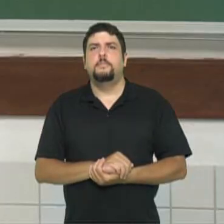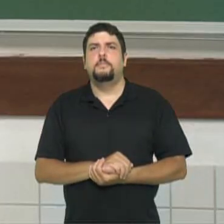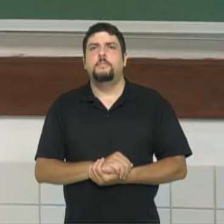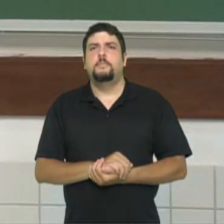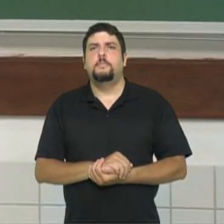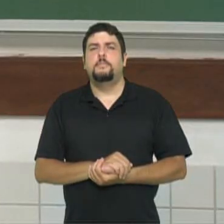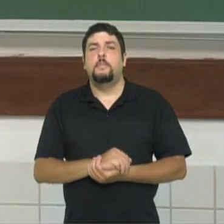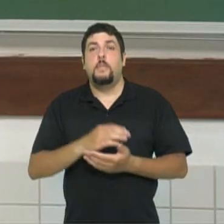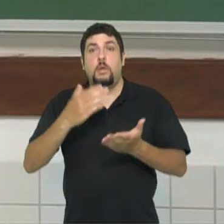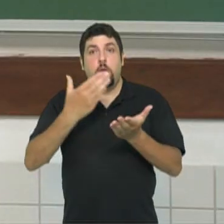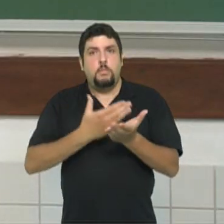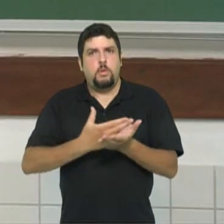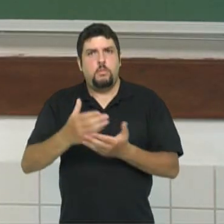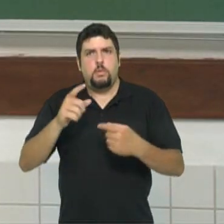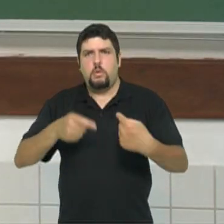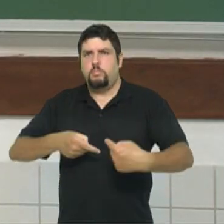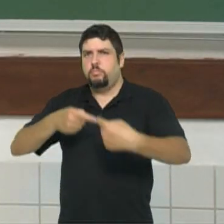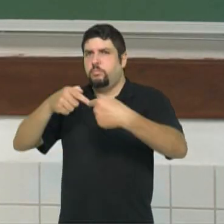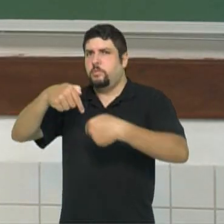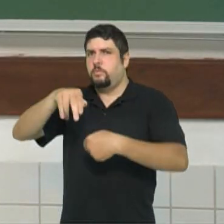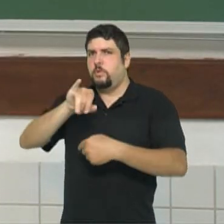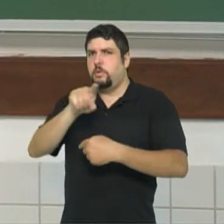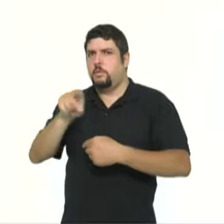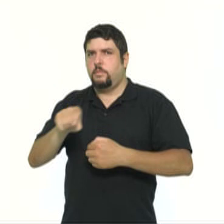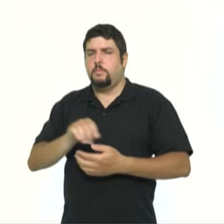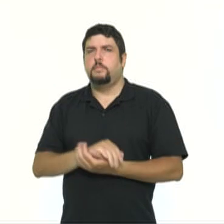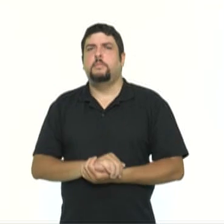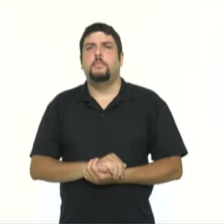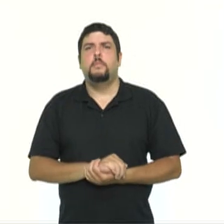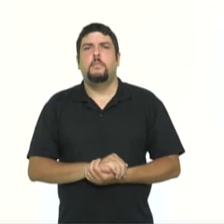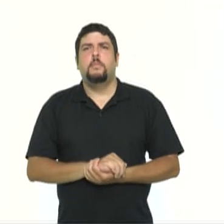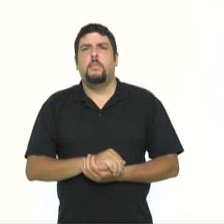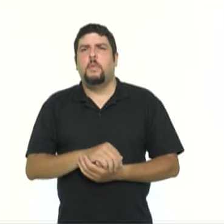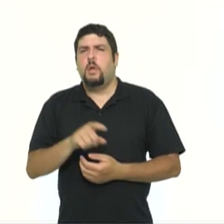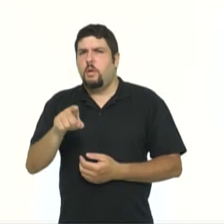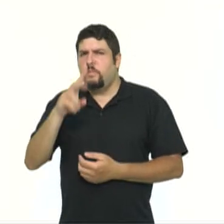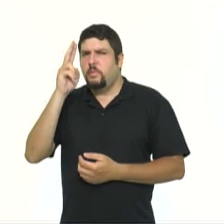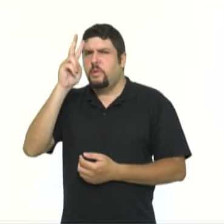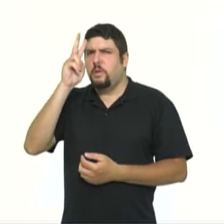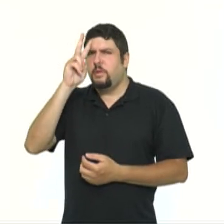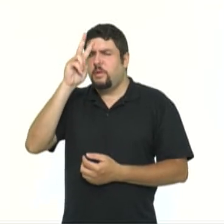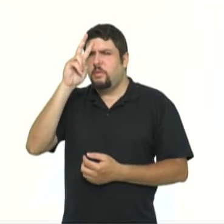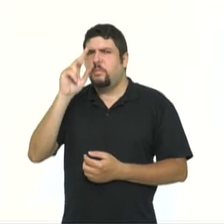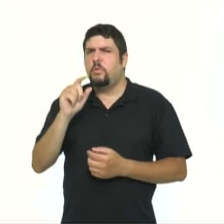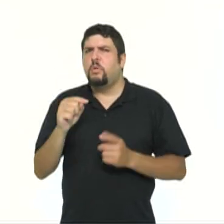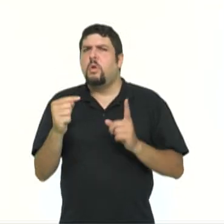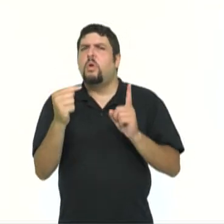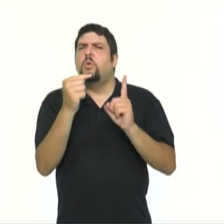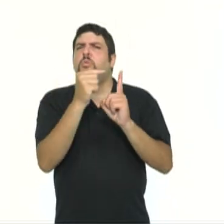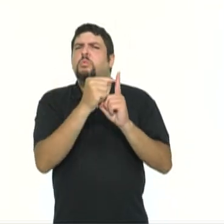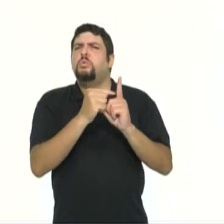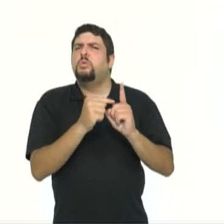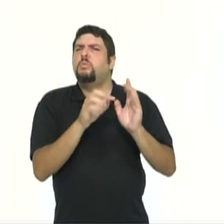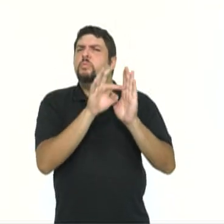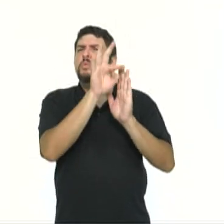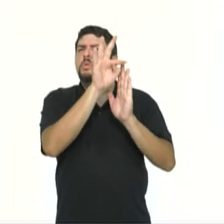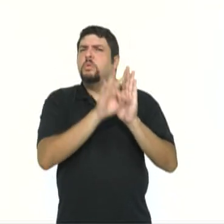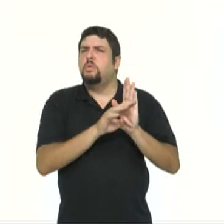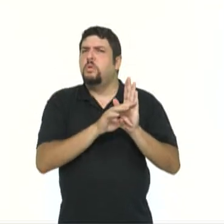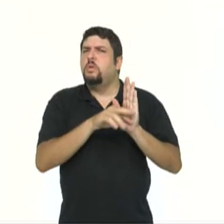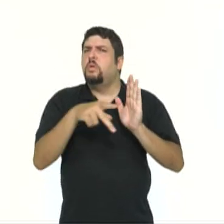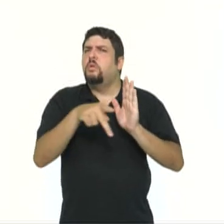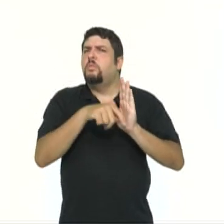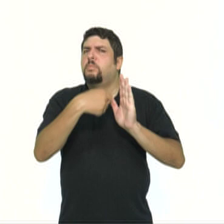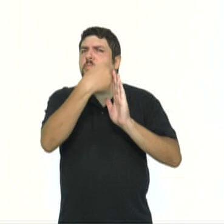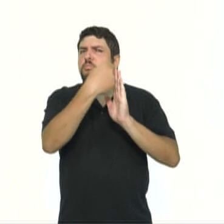E para começar já temos um quiz, olha lá. Você se recorda qual é o tipo de texto exigido na redação